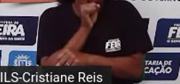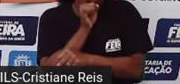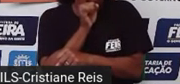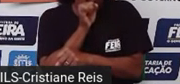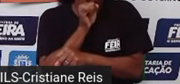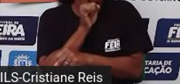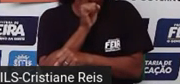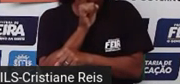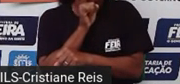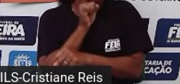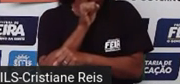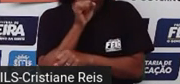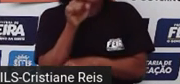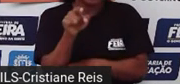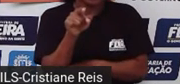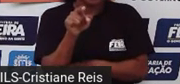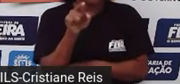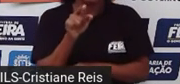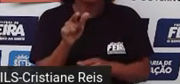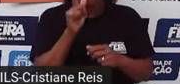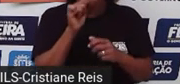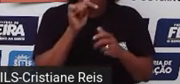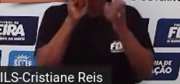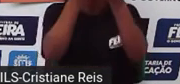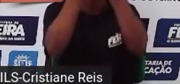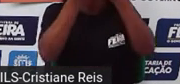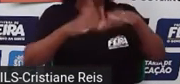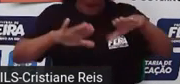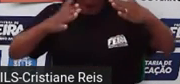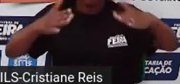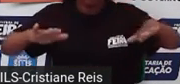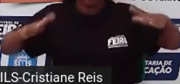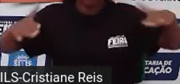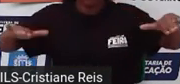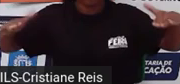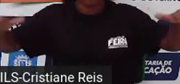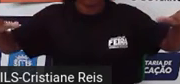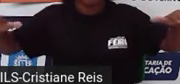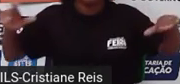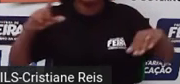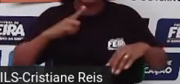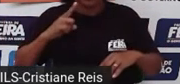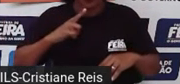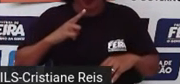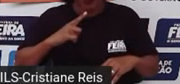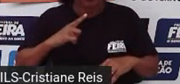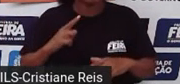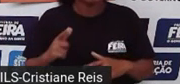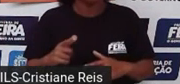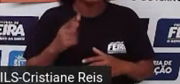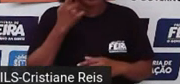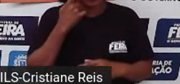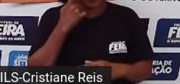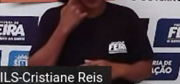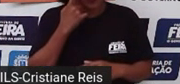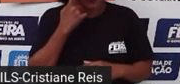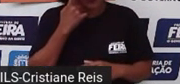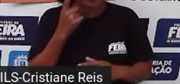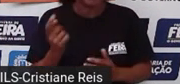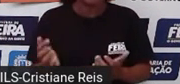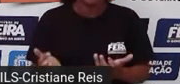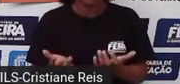ela já tá na região do Oceano e aqui na região do continente tem alta pressão pensei em botar bem que a